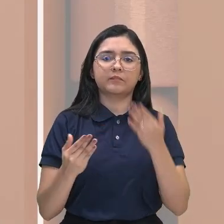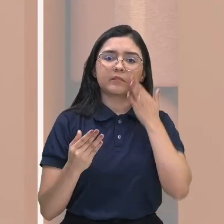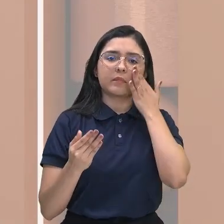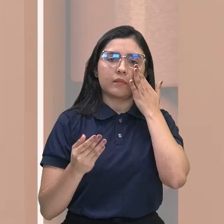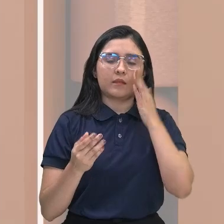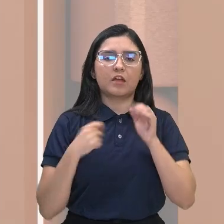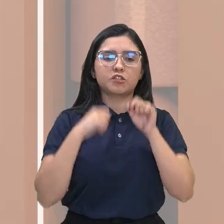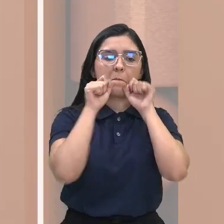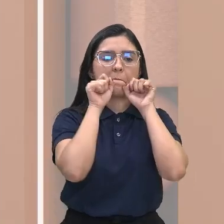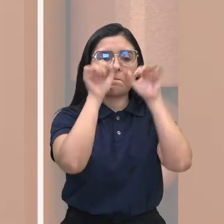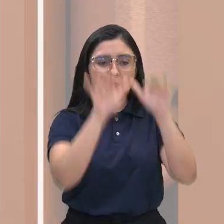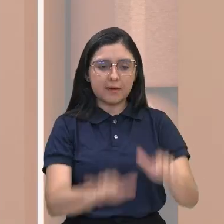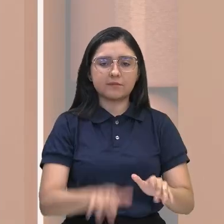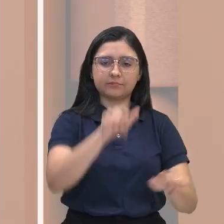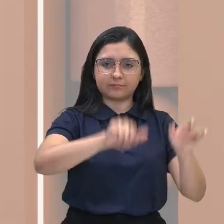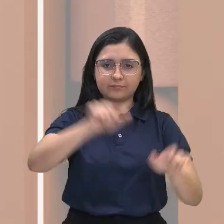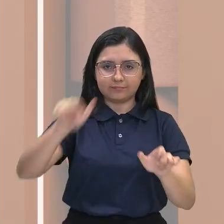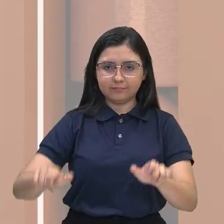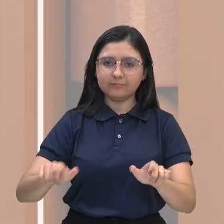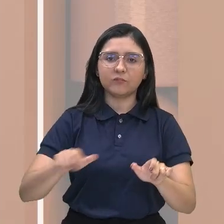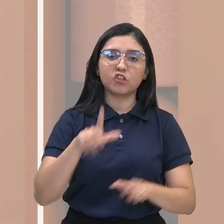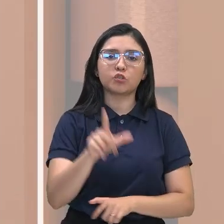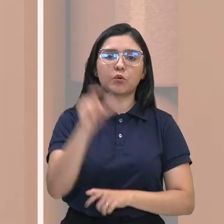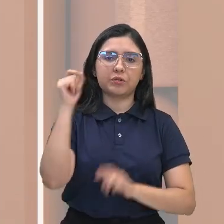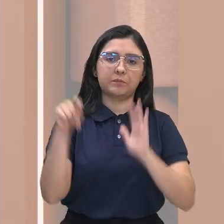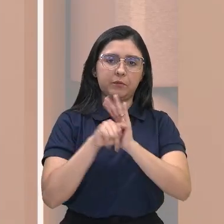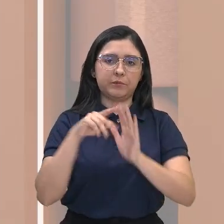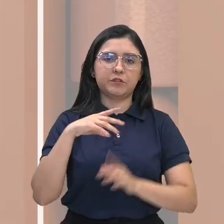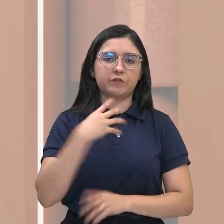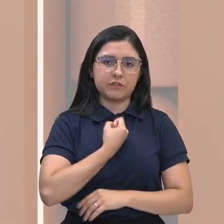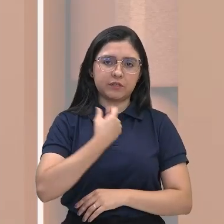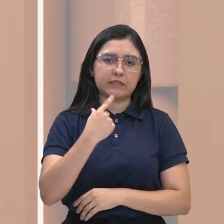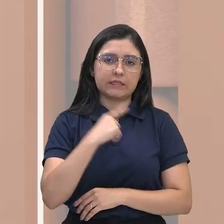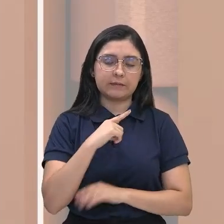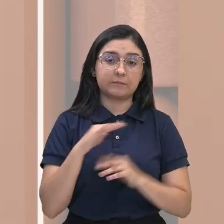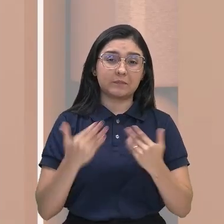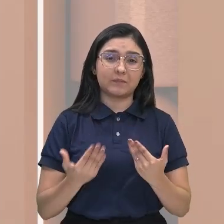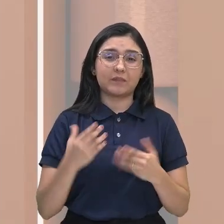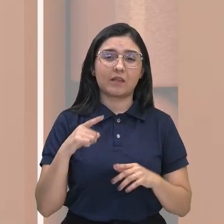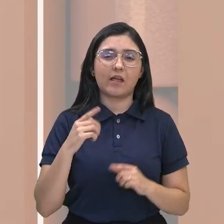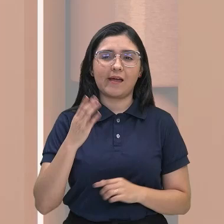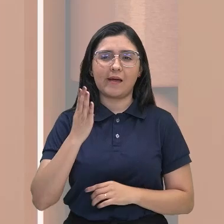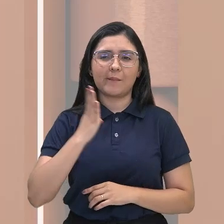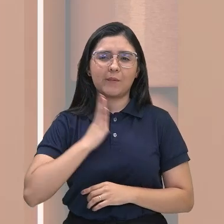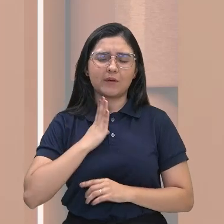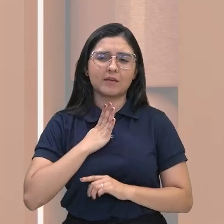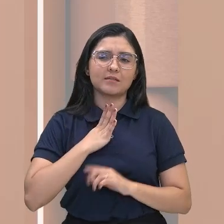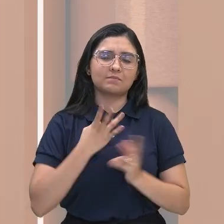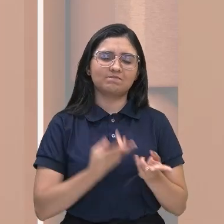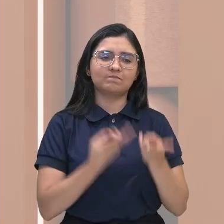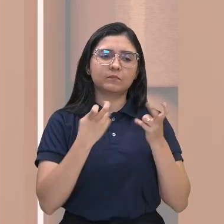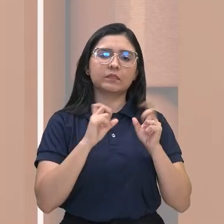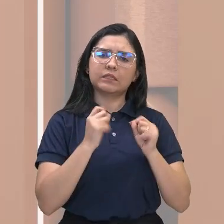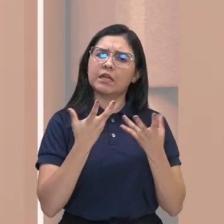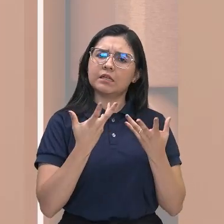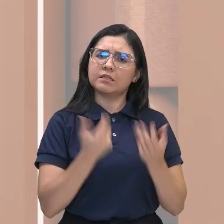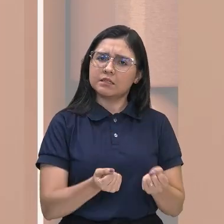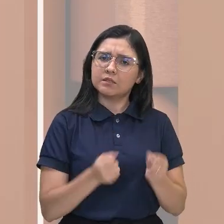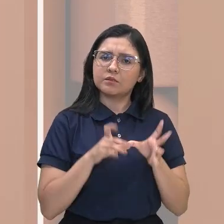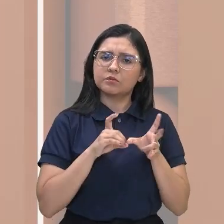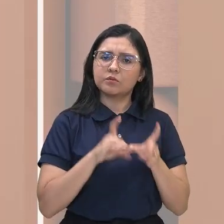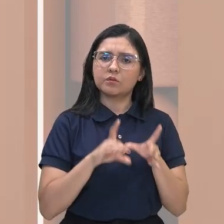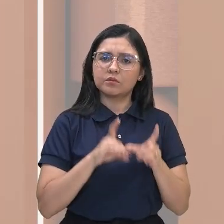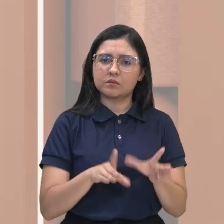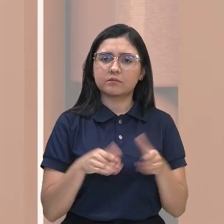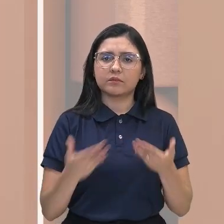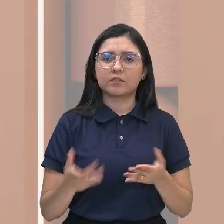acompanhar aquelas pessoas que são predestinadas à salvação. A burguesia, então, viu com bons olhos essa doutrina que justamente justifica a